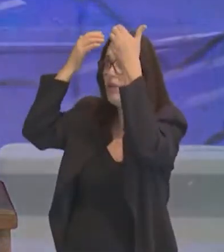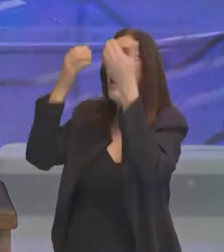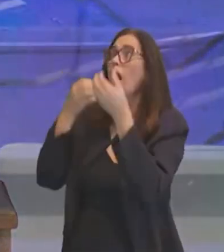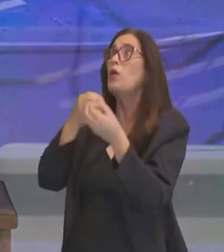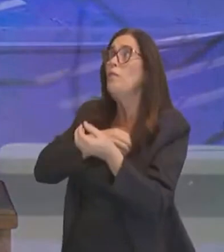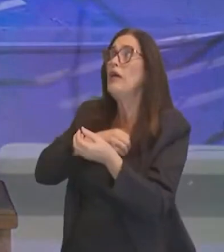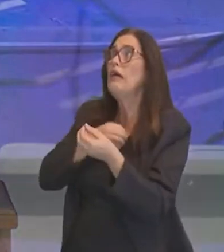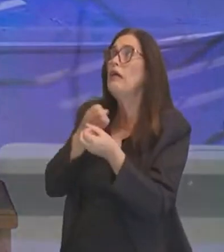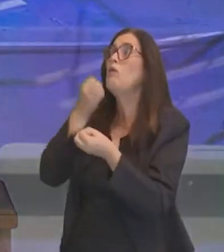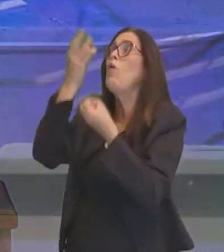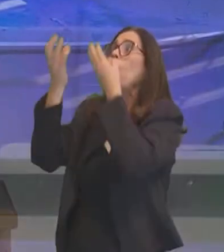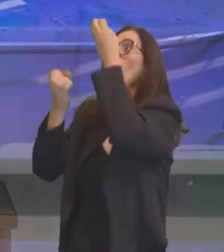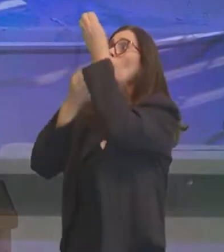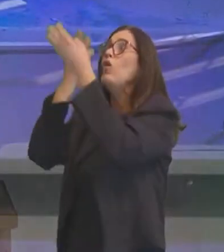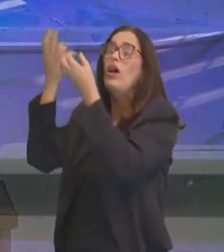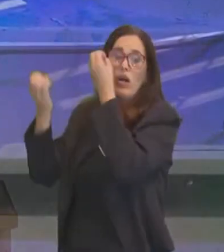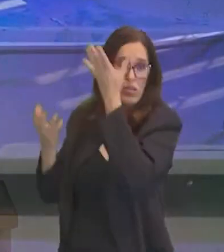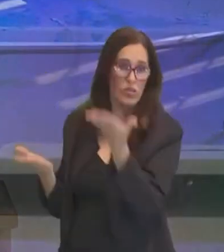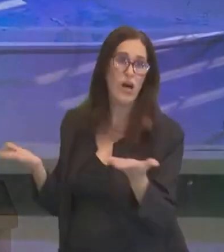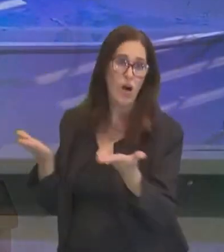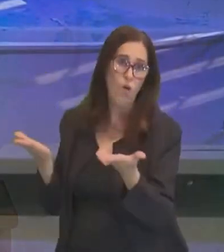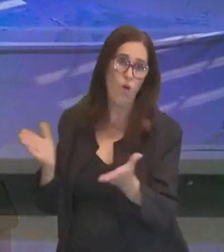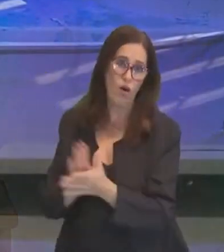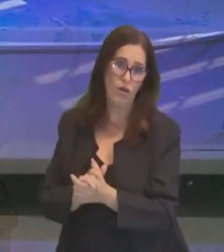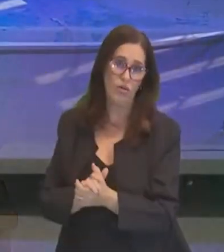e peça a Deus força.